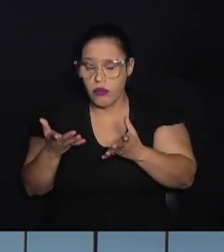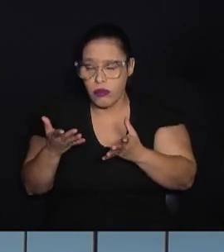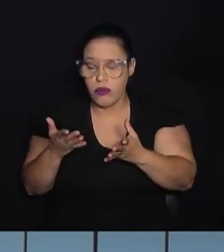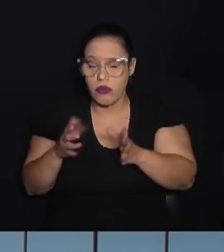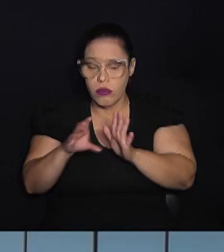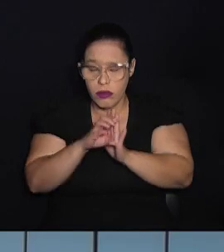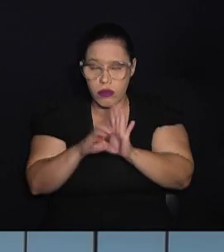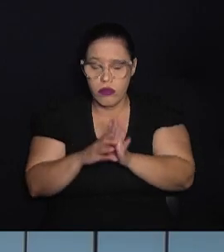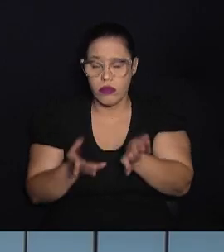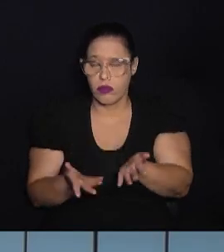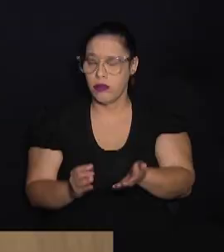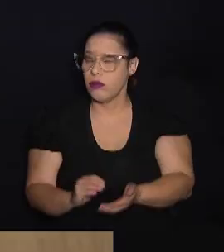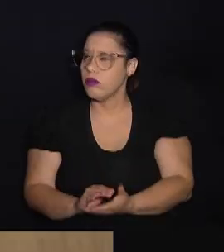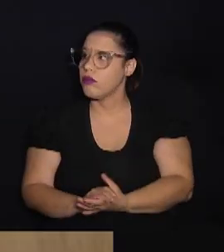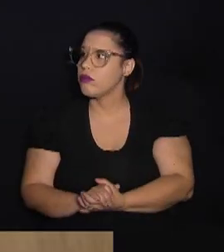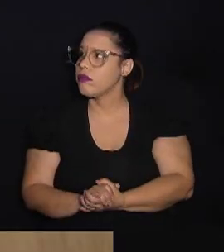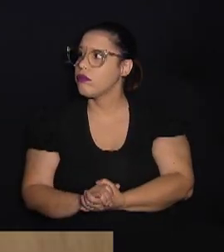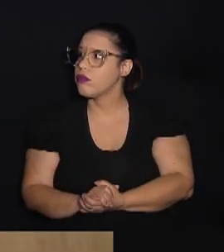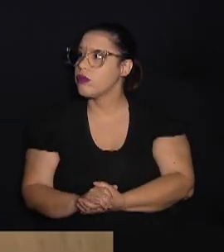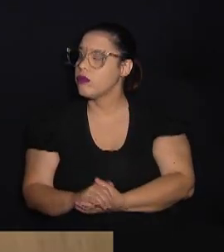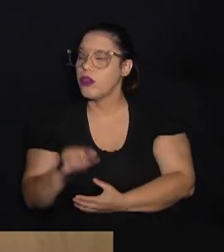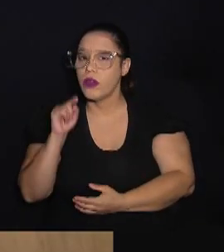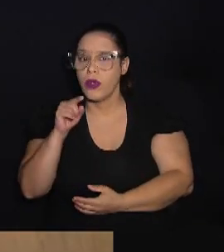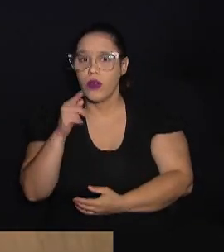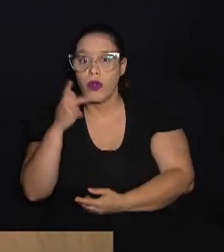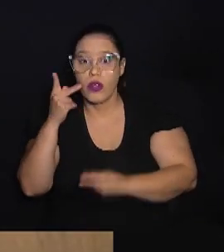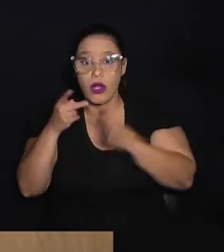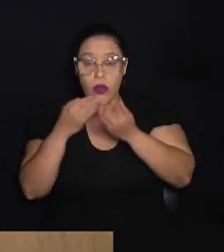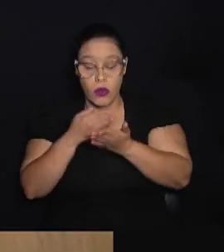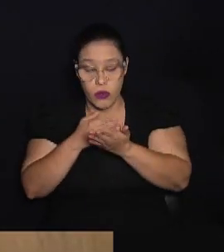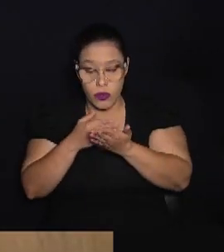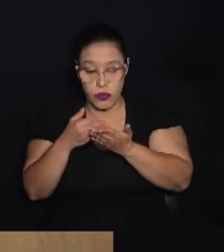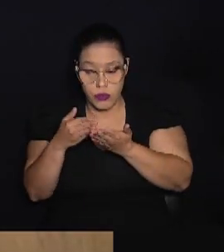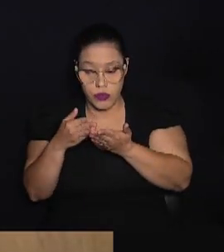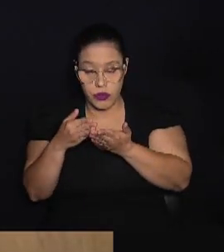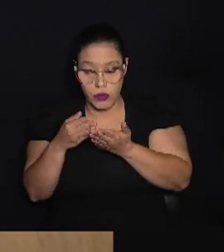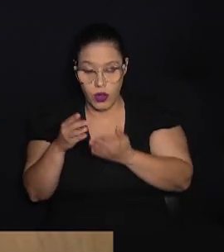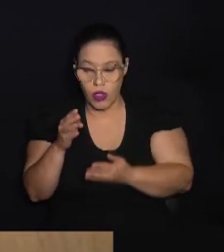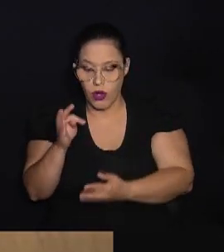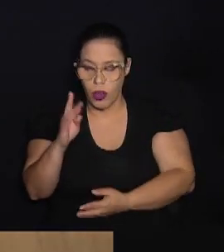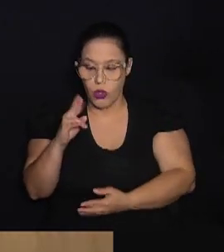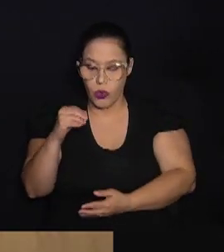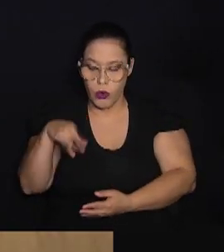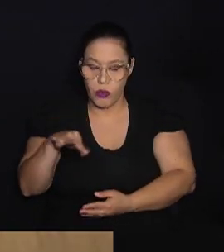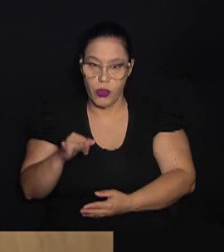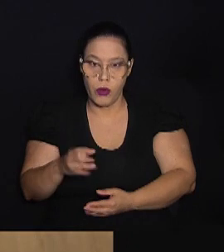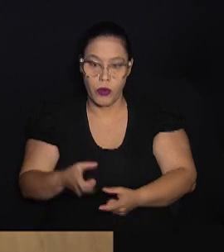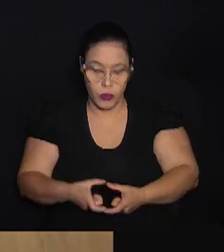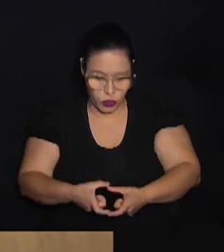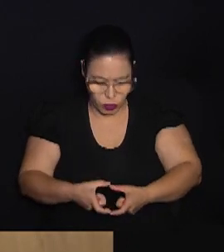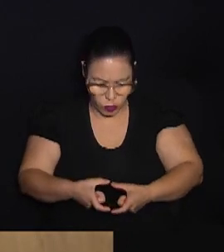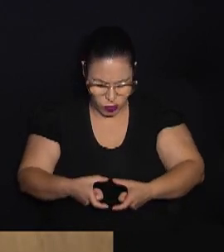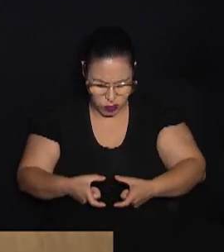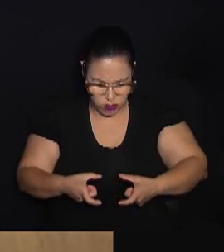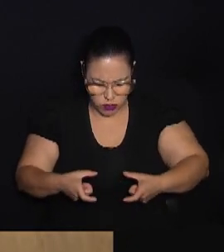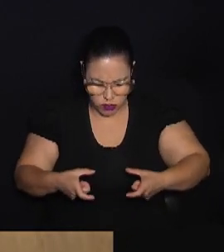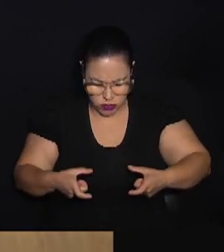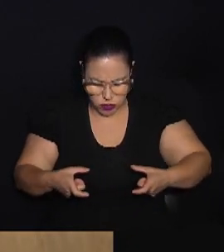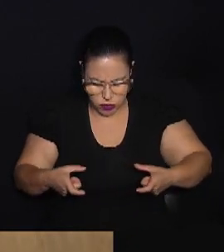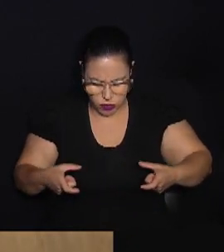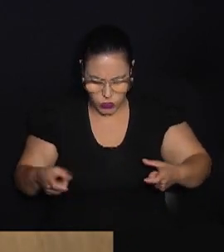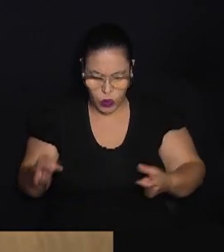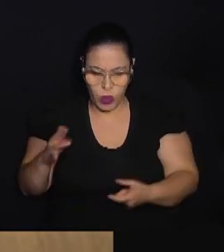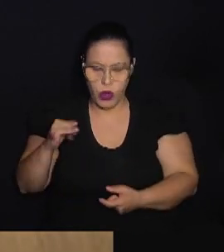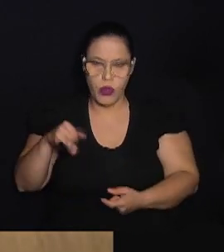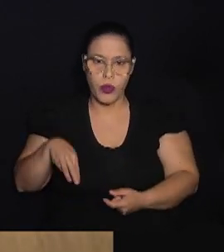programa. Você já deu na sua introdução que é um tumor que está crescendo a sua incidência. Por quê? Porque é um tumor que